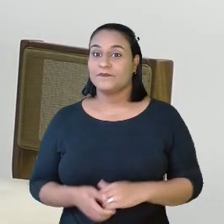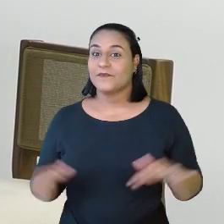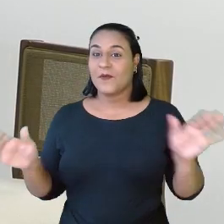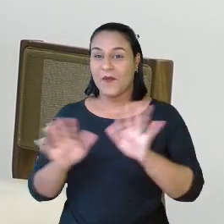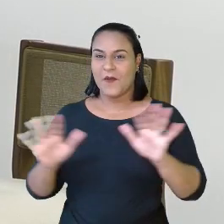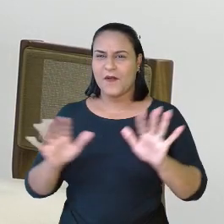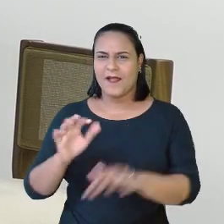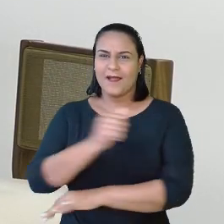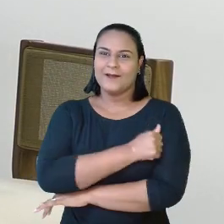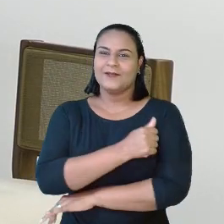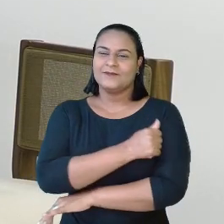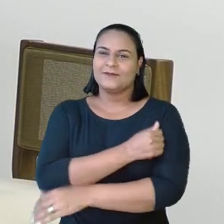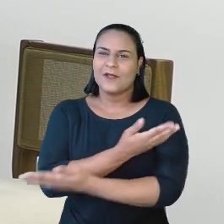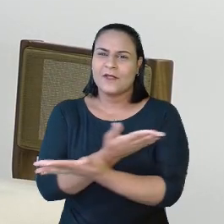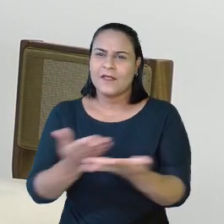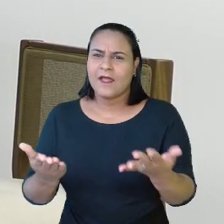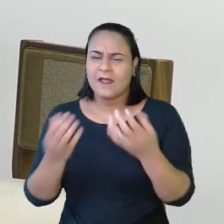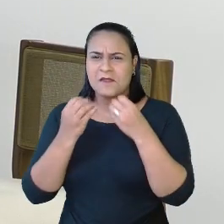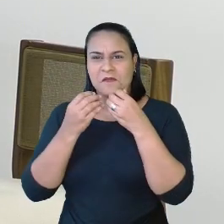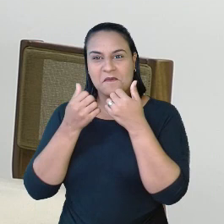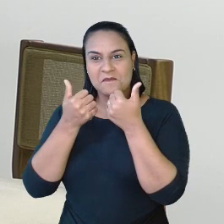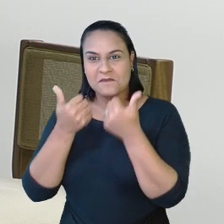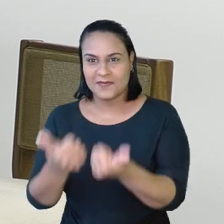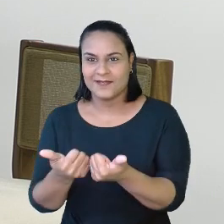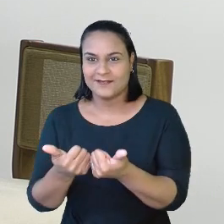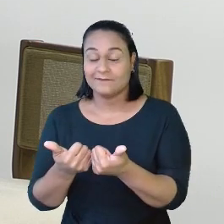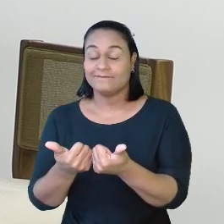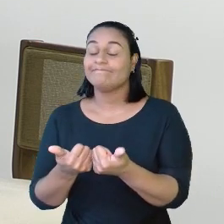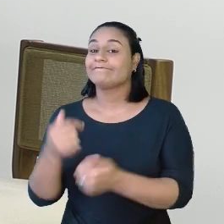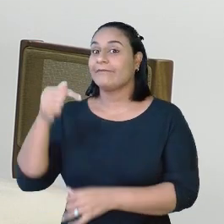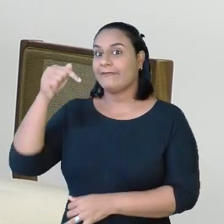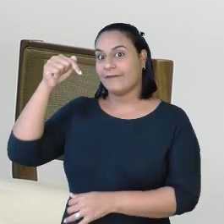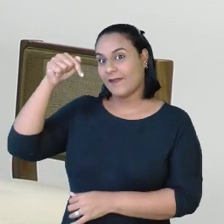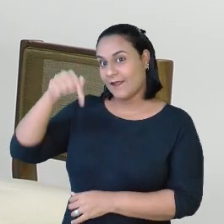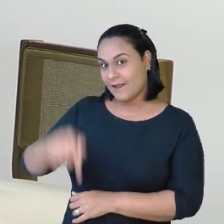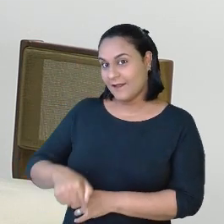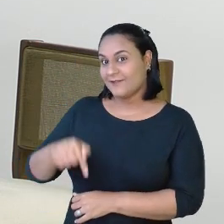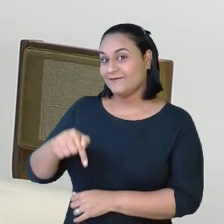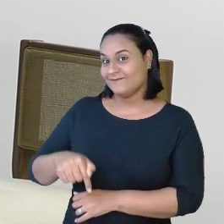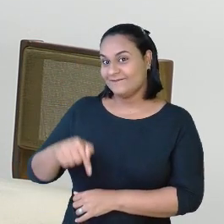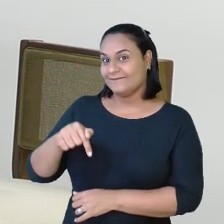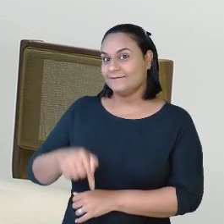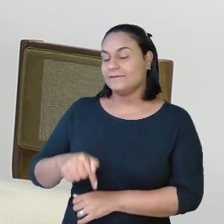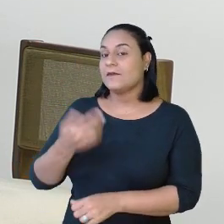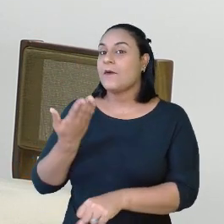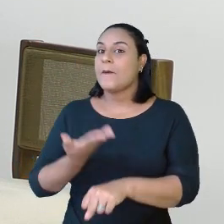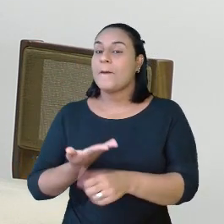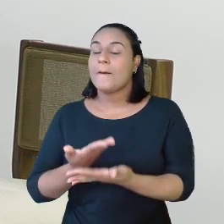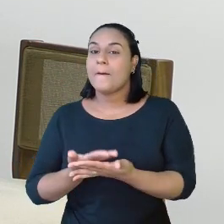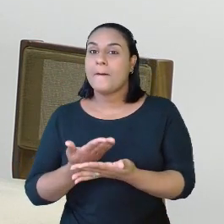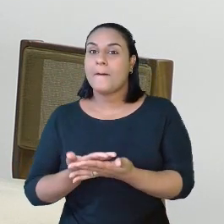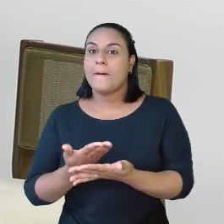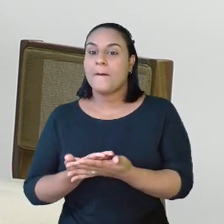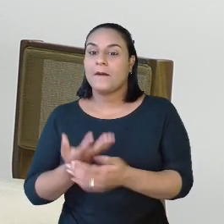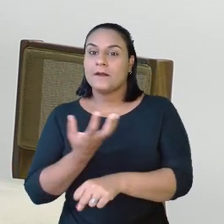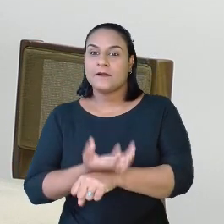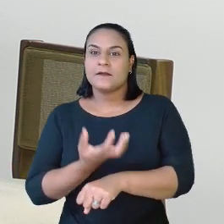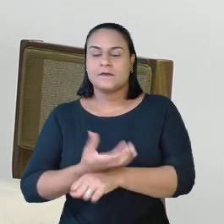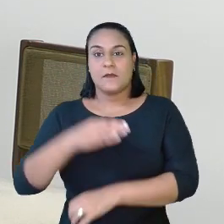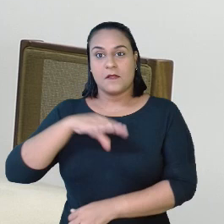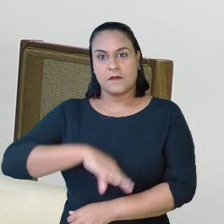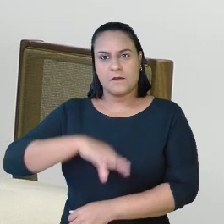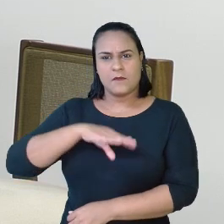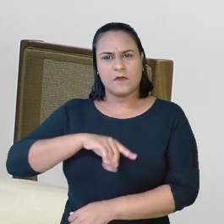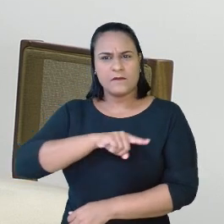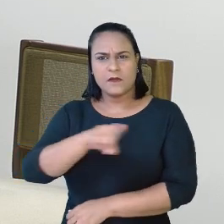Olá, estudantes, tudo bem com vocês? Estamos mais uma vez aqui para uma aula de língua portuguesa.